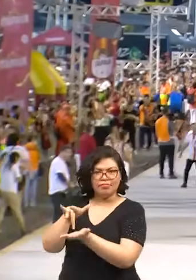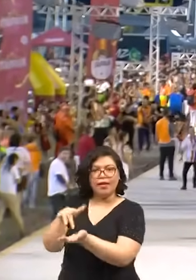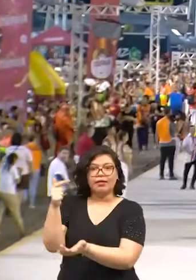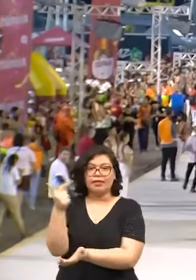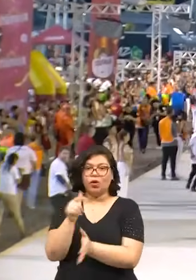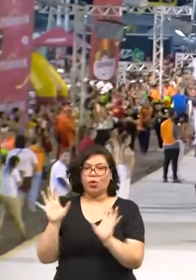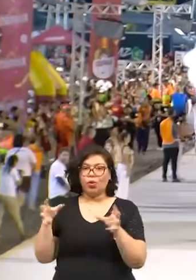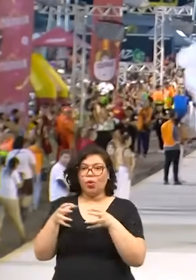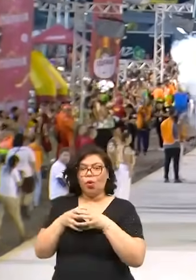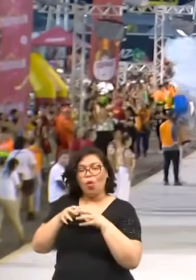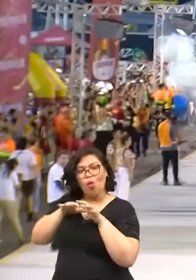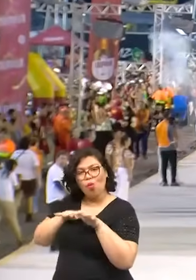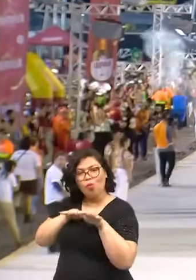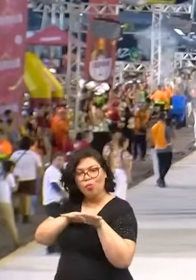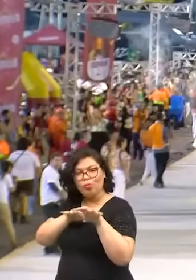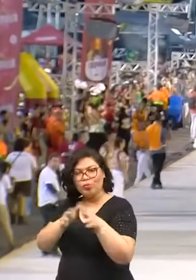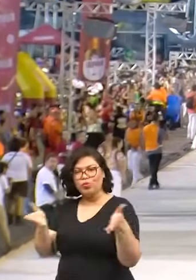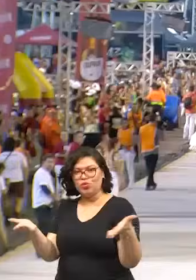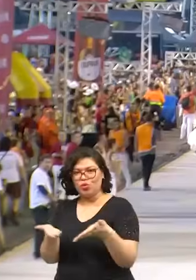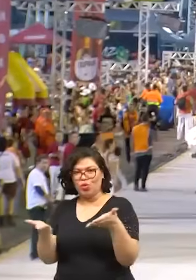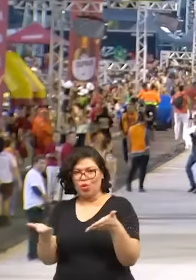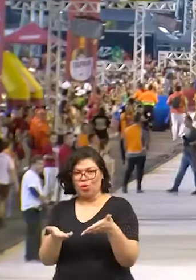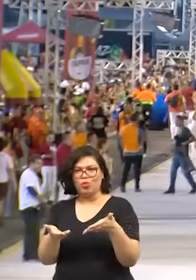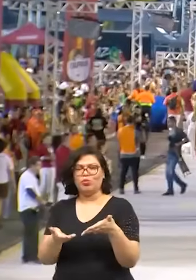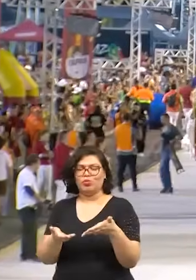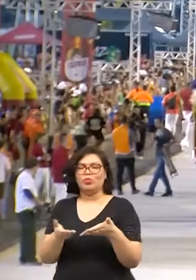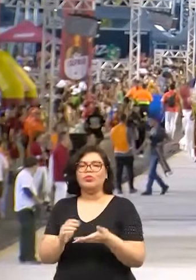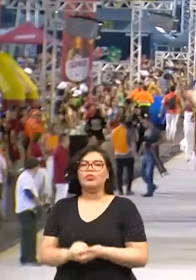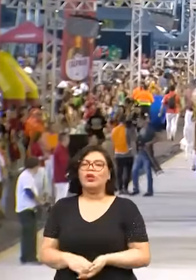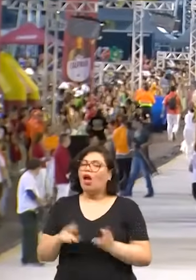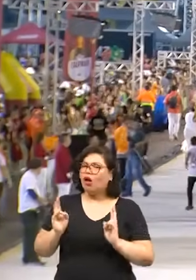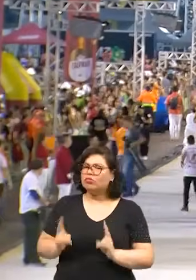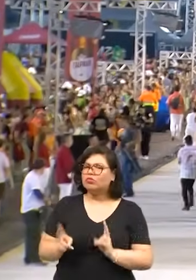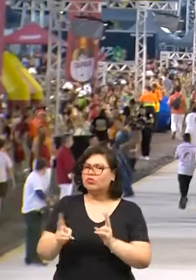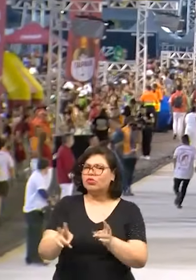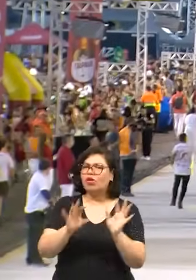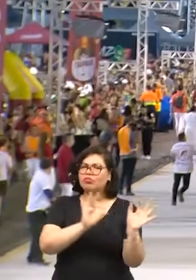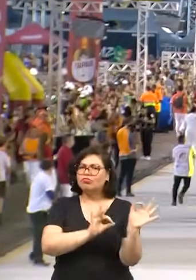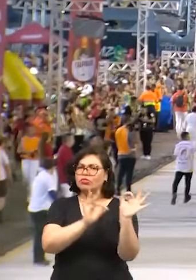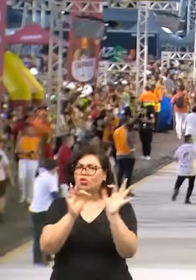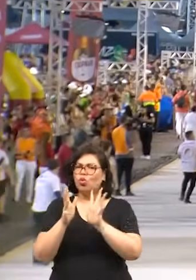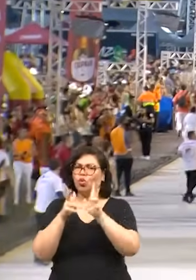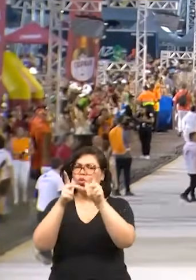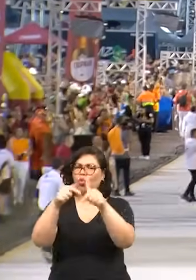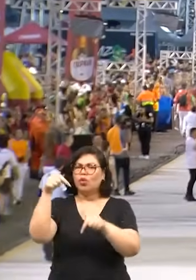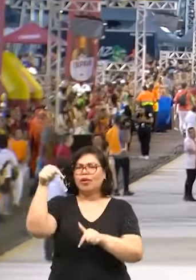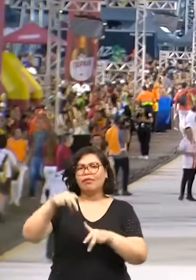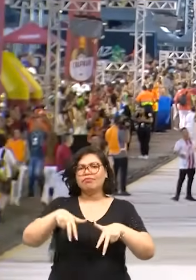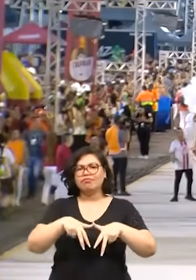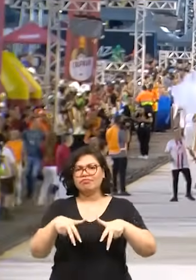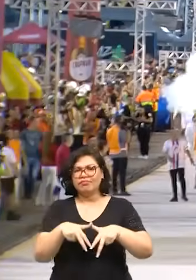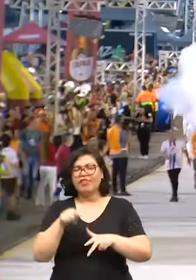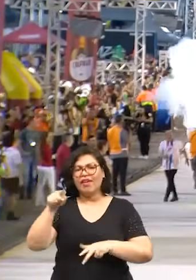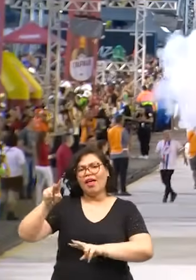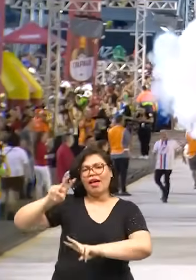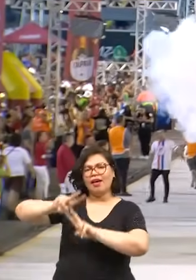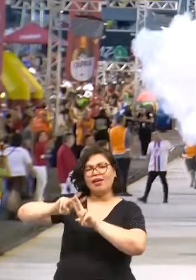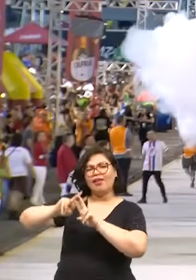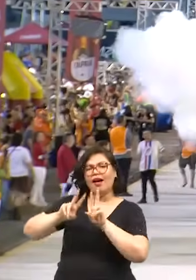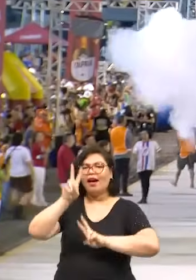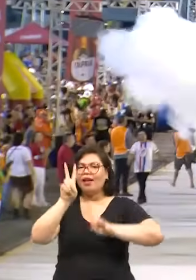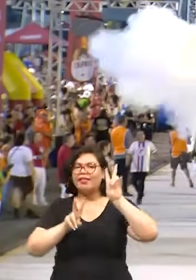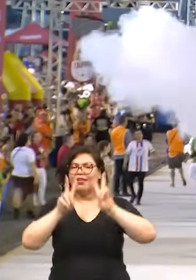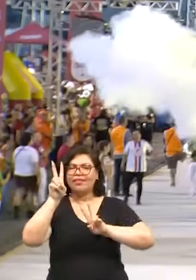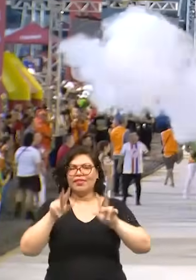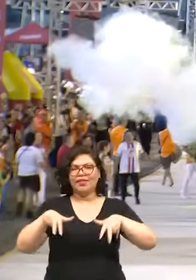de samba passar pela Avenida do Samba de hoje. E a gente segue acompanhando tudo na tela da TV A Crítica. Vai lá, hashtag Carnaval A